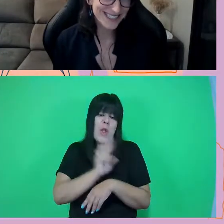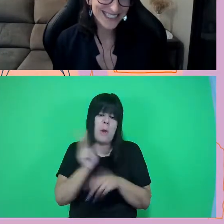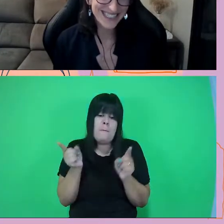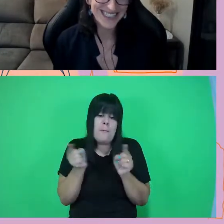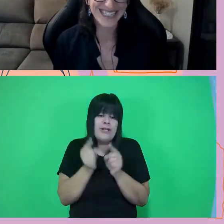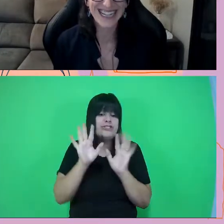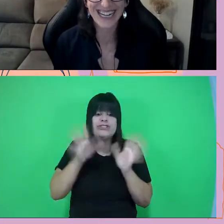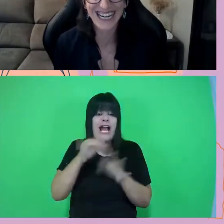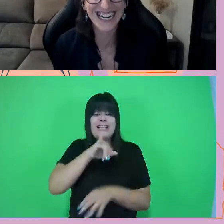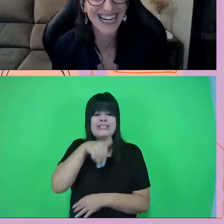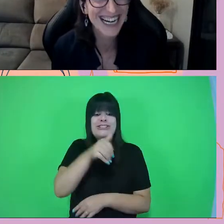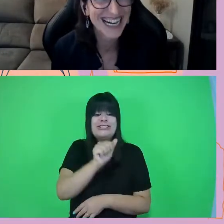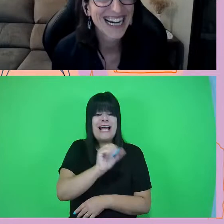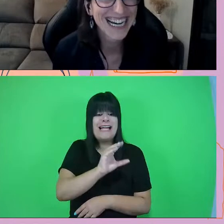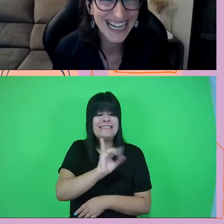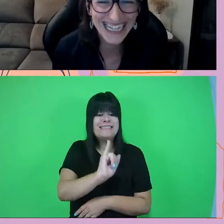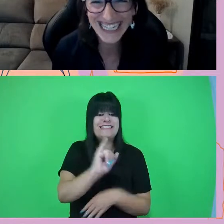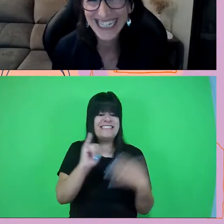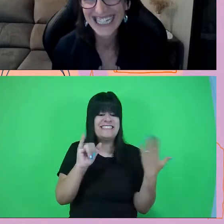Jaciana.